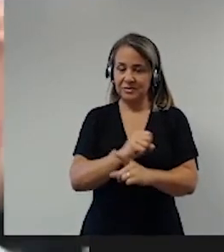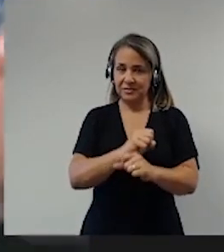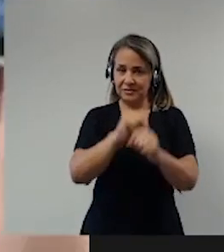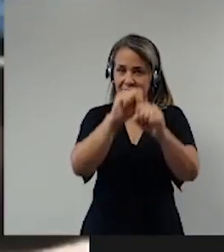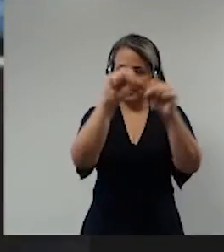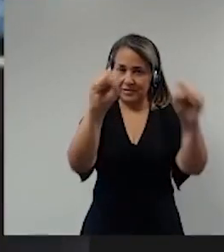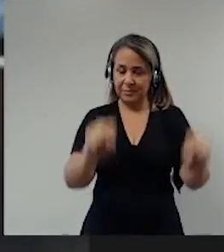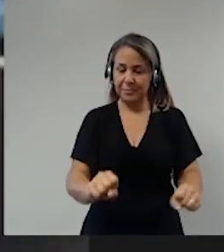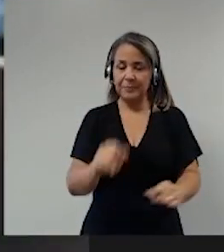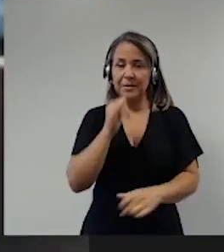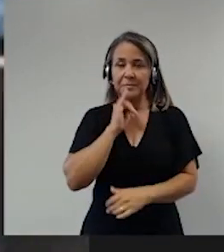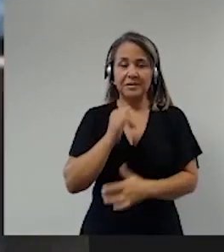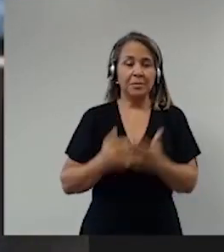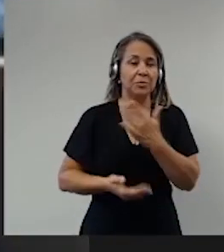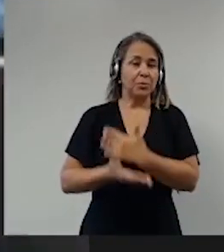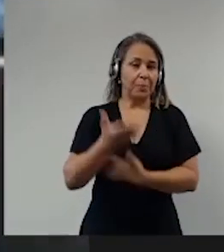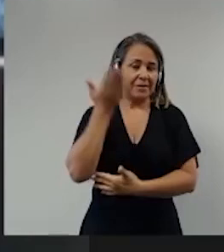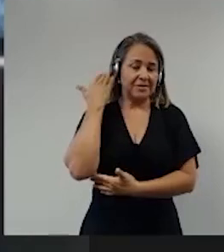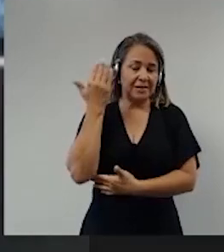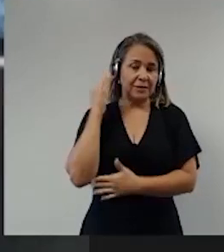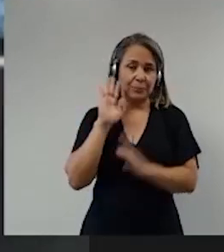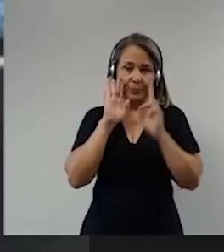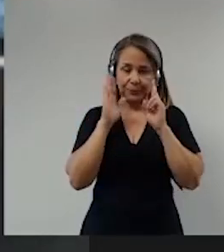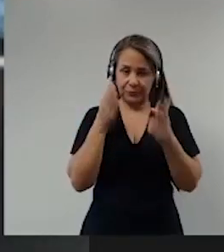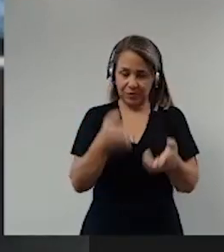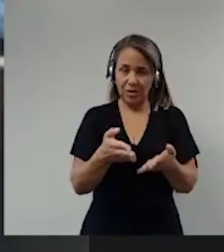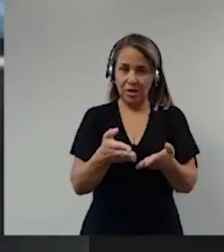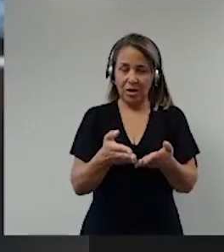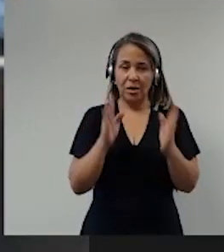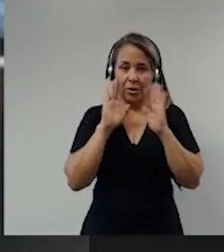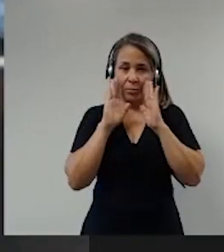sobre a perspectiva do passado. Em quanto tempo